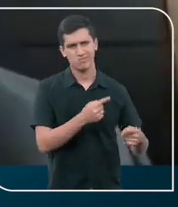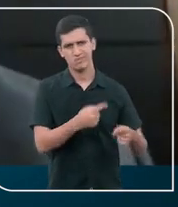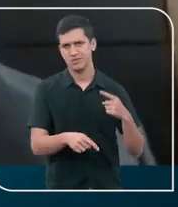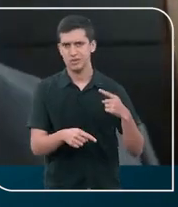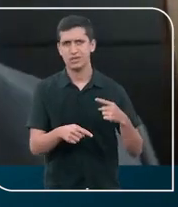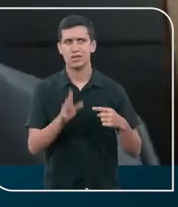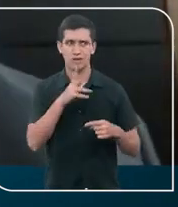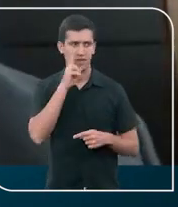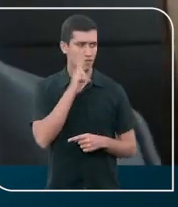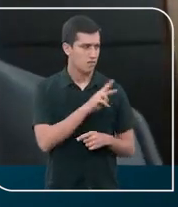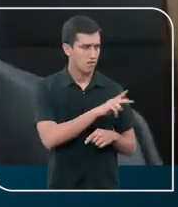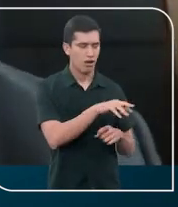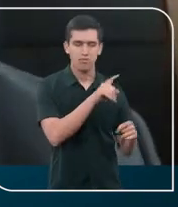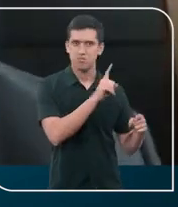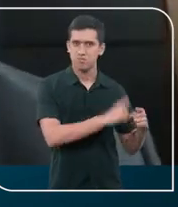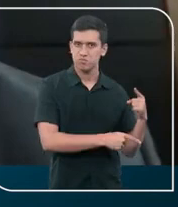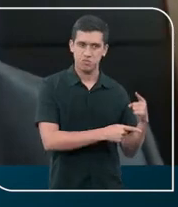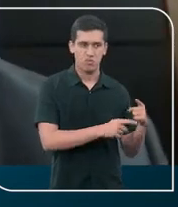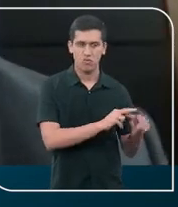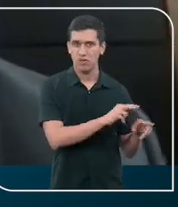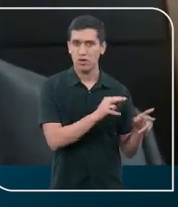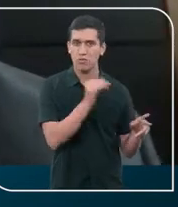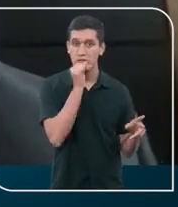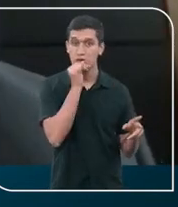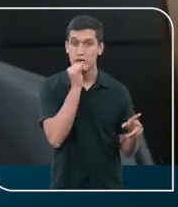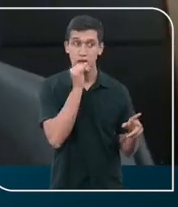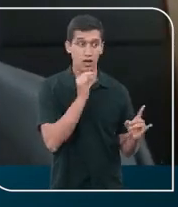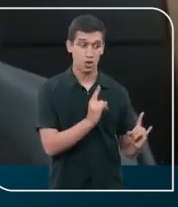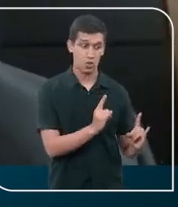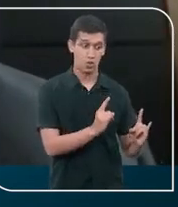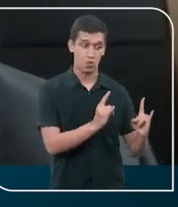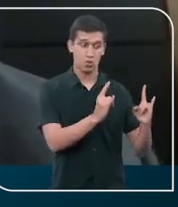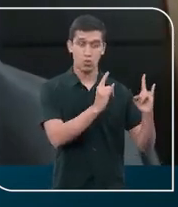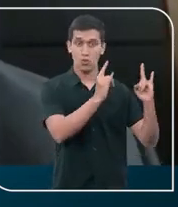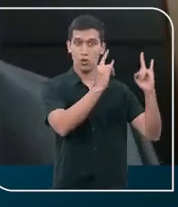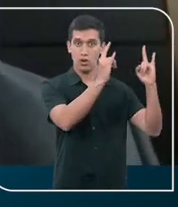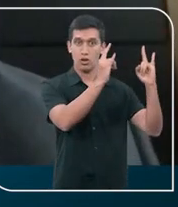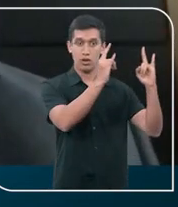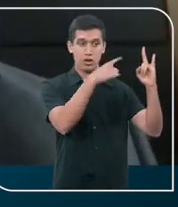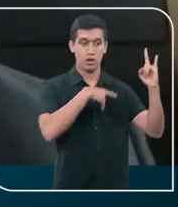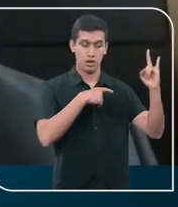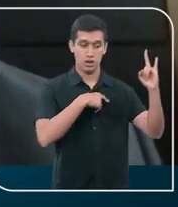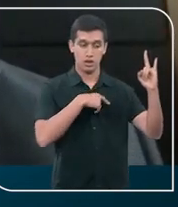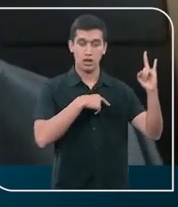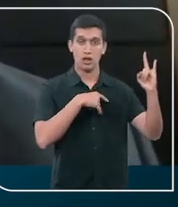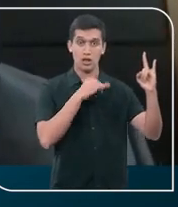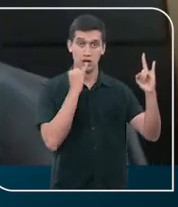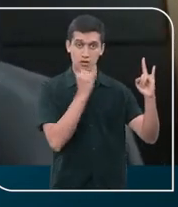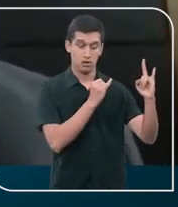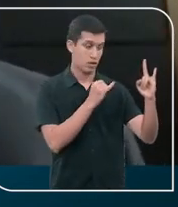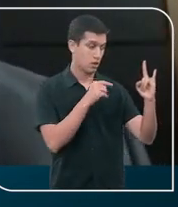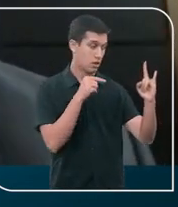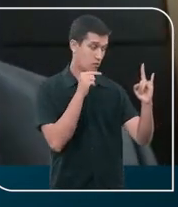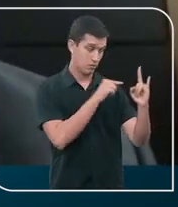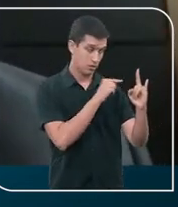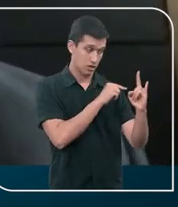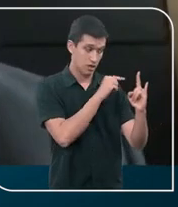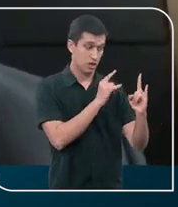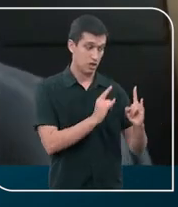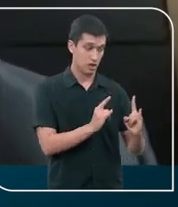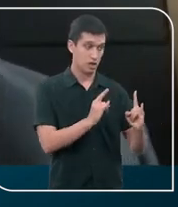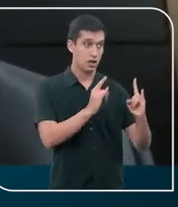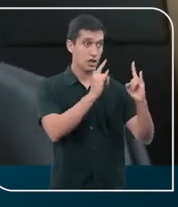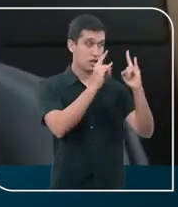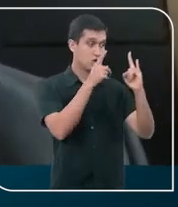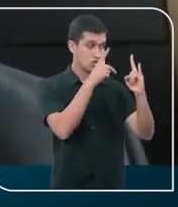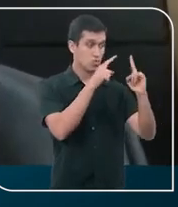pavorosas. O condômino, cujo elevador, que era um por andar, foi desprogramado, reprogramado para não parar no andar dele, porque ele estava com